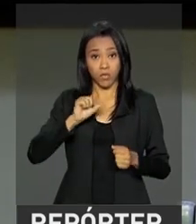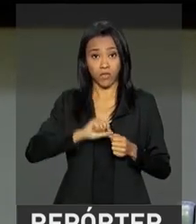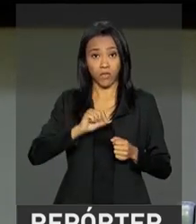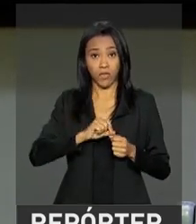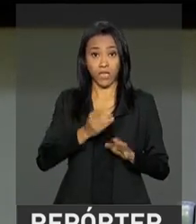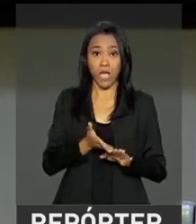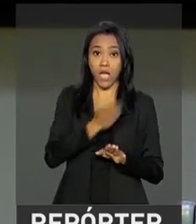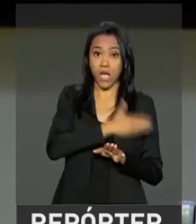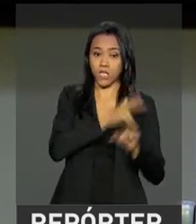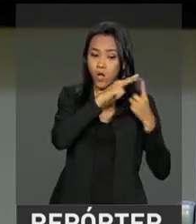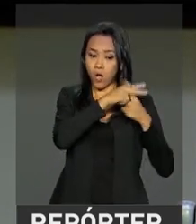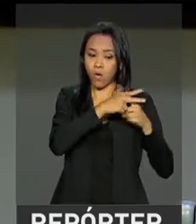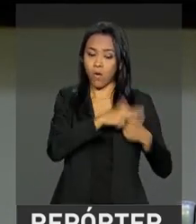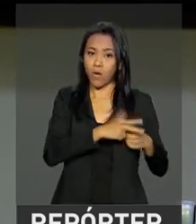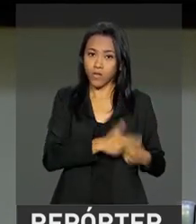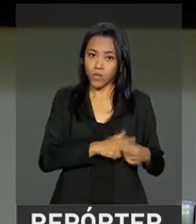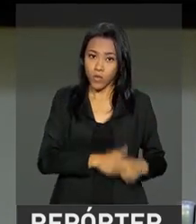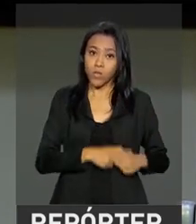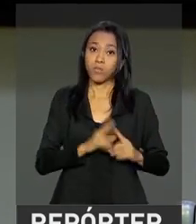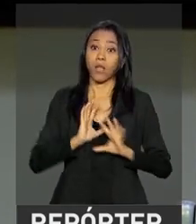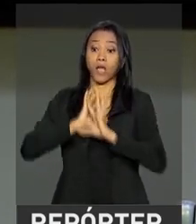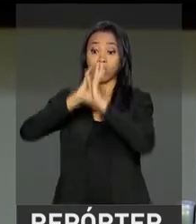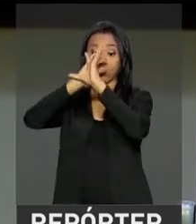tornar a contabilidade cada vez mais